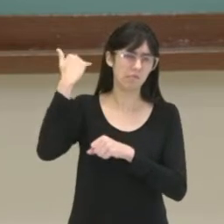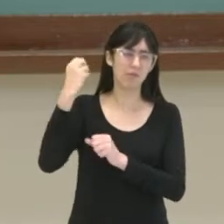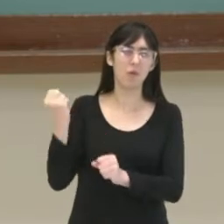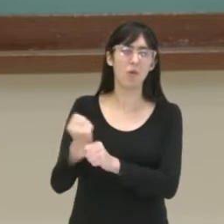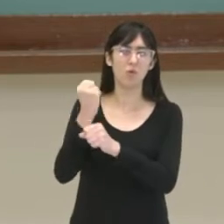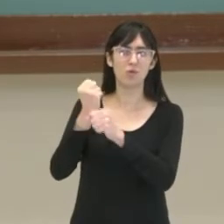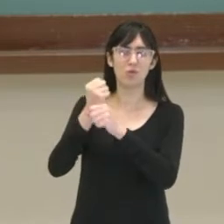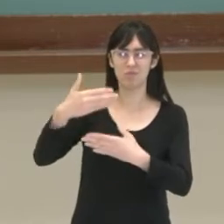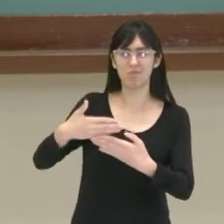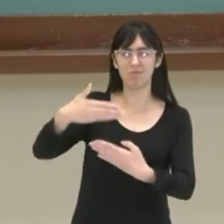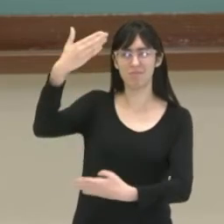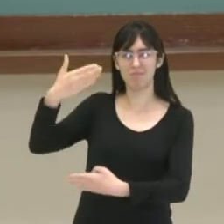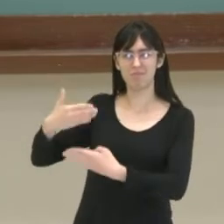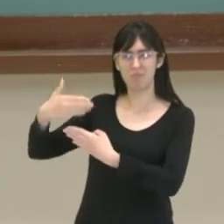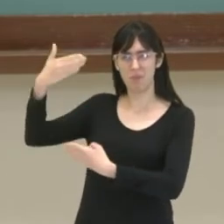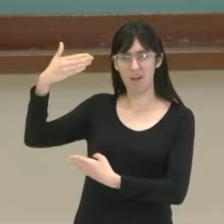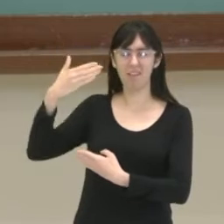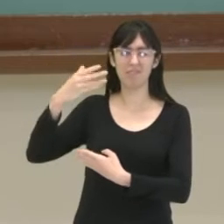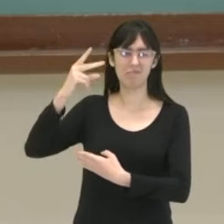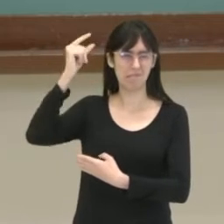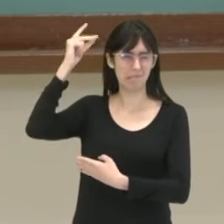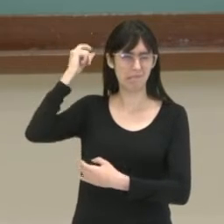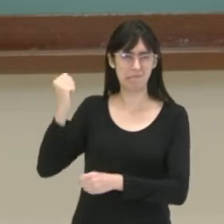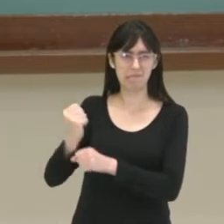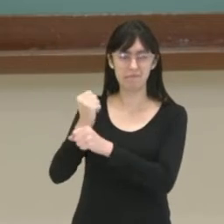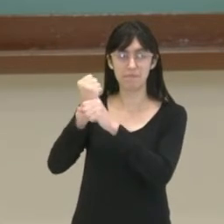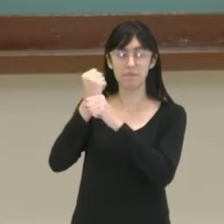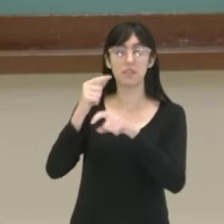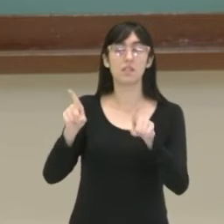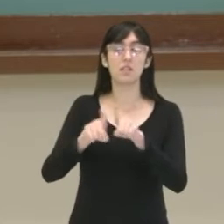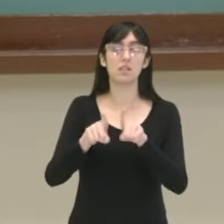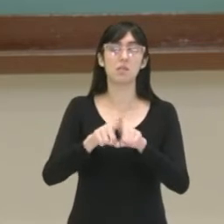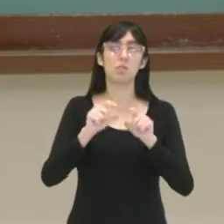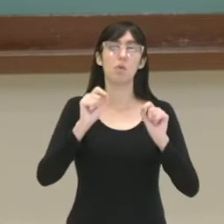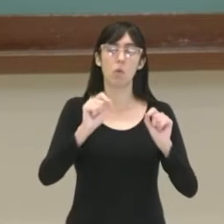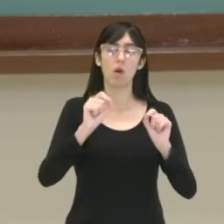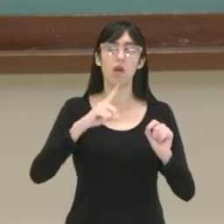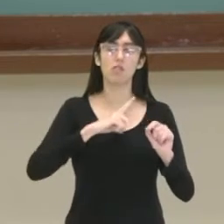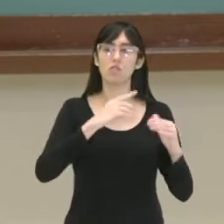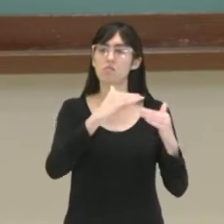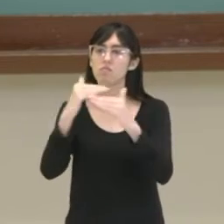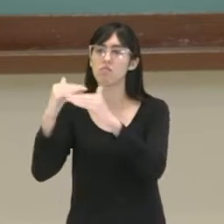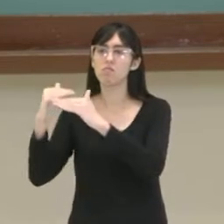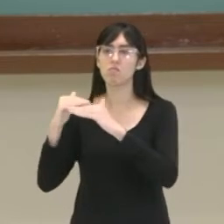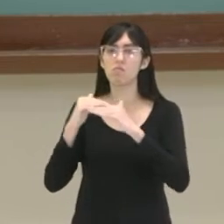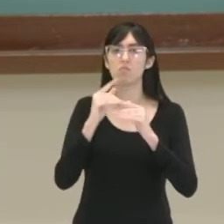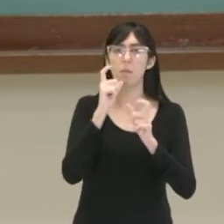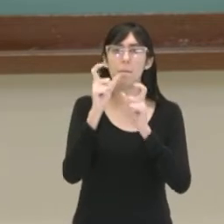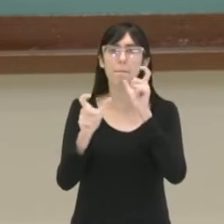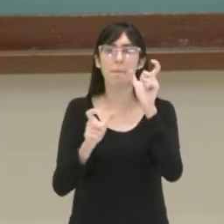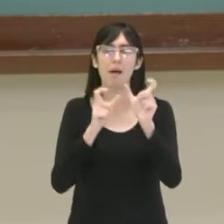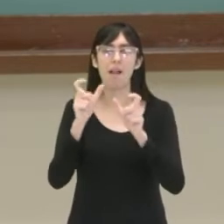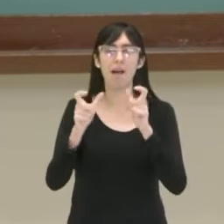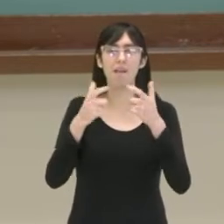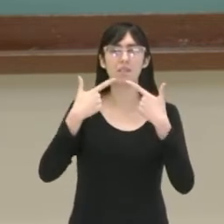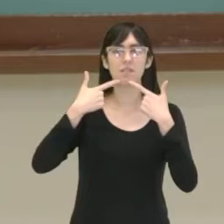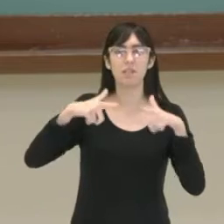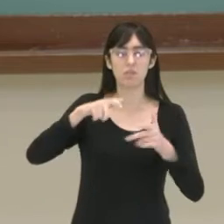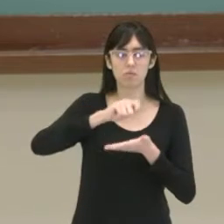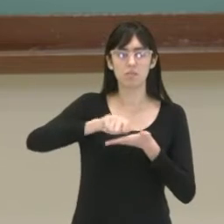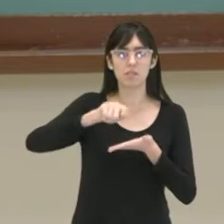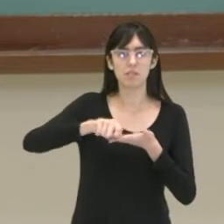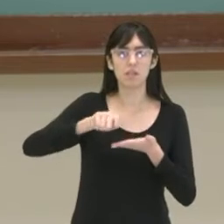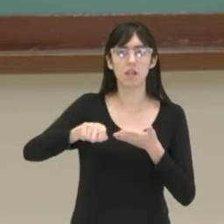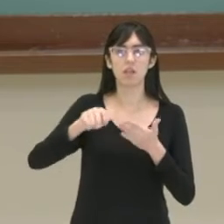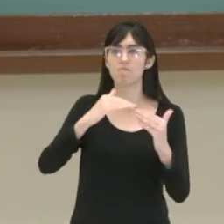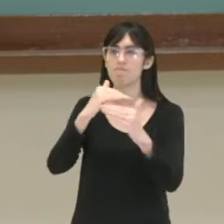da China, e também a padronização do vocabulário deles, uma padronização da linguagem escrita.